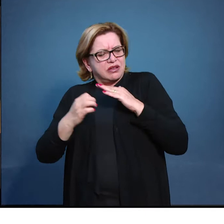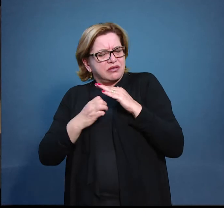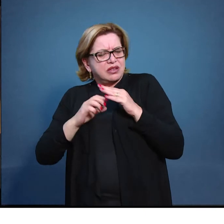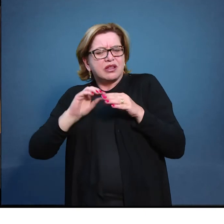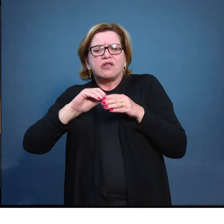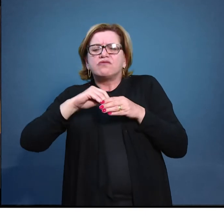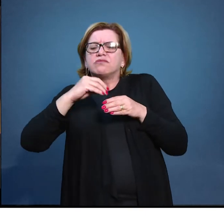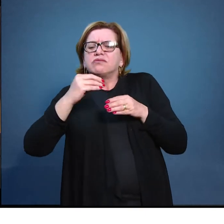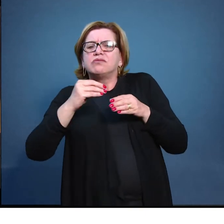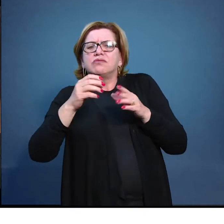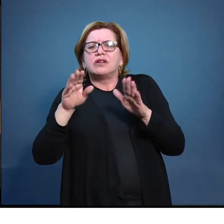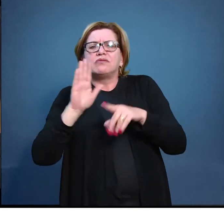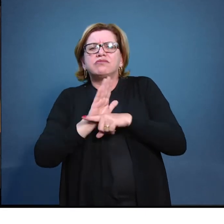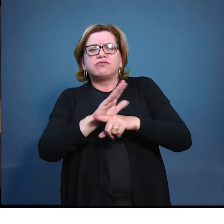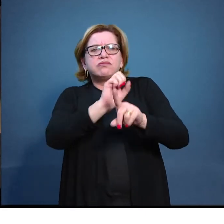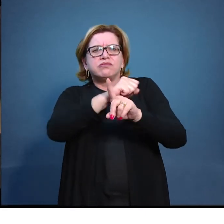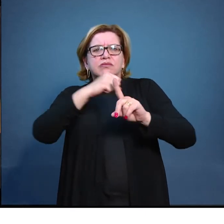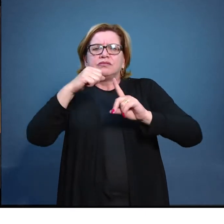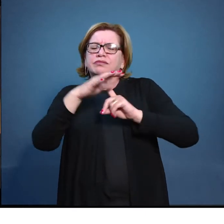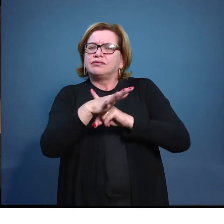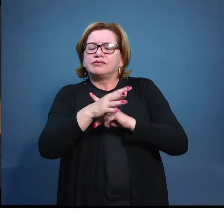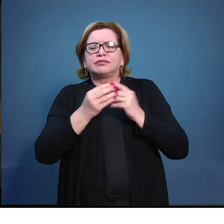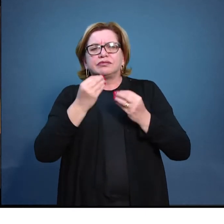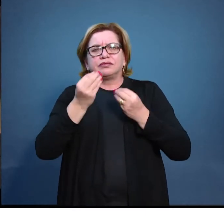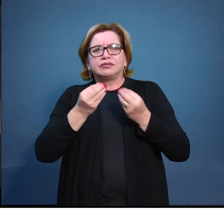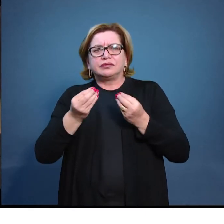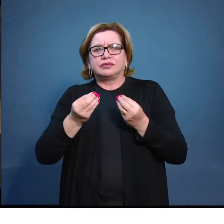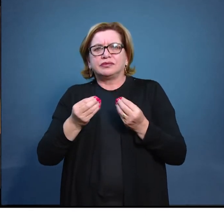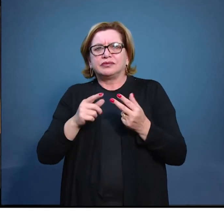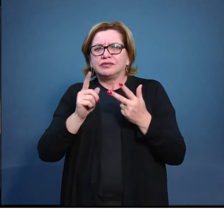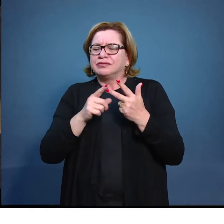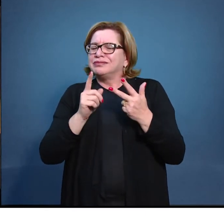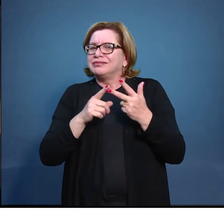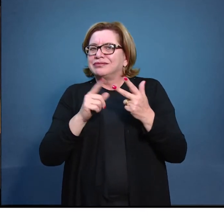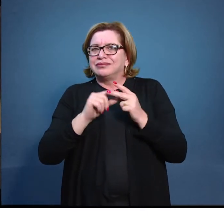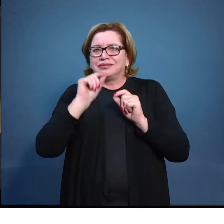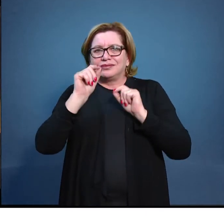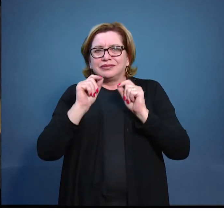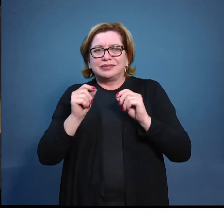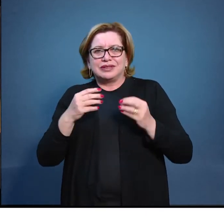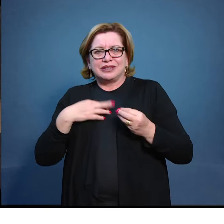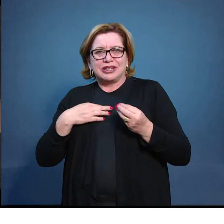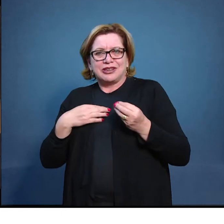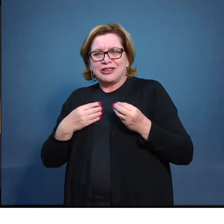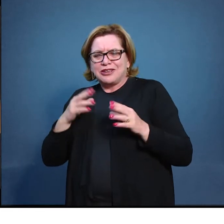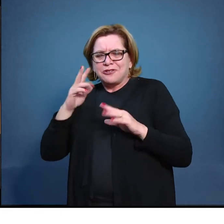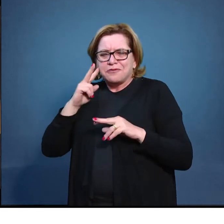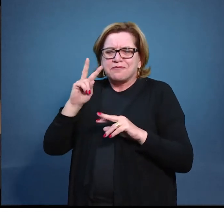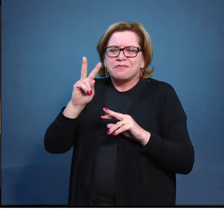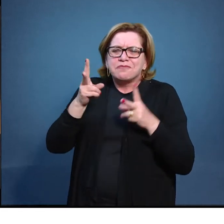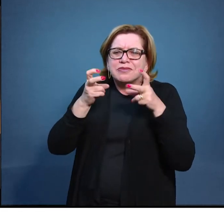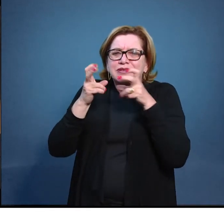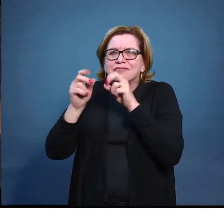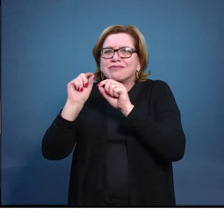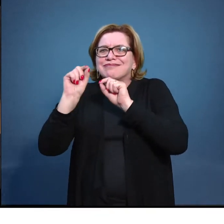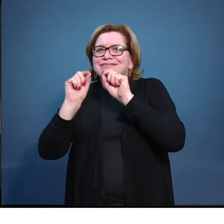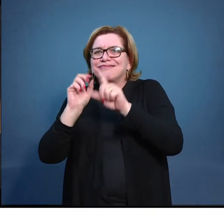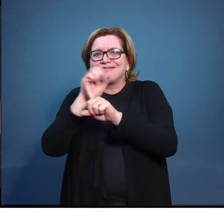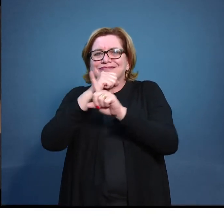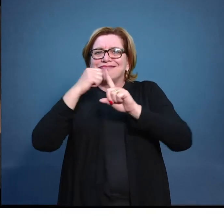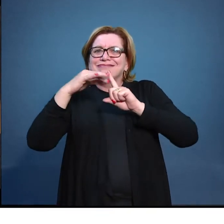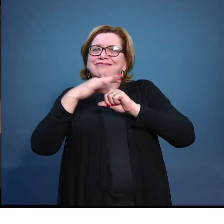fora, para a sociedade. E a premissa dela é uma resposta ao mercado, resposta à